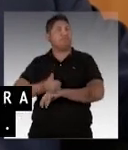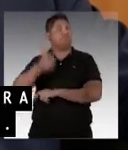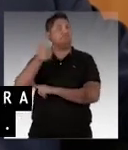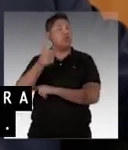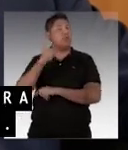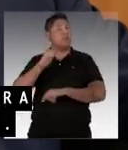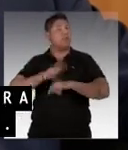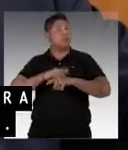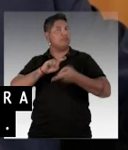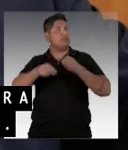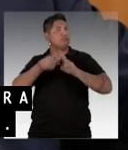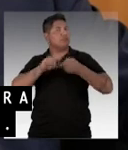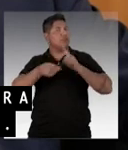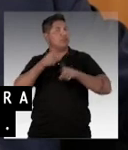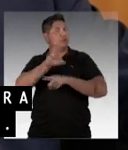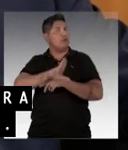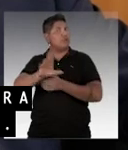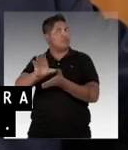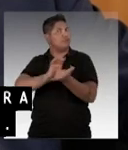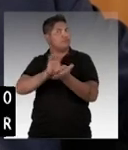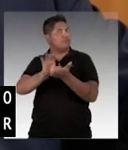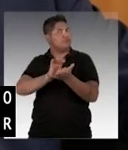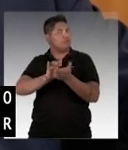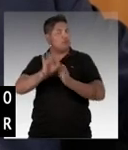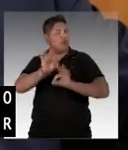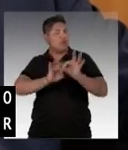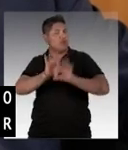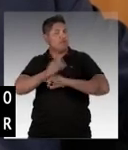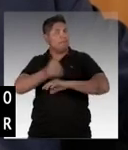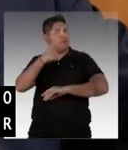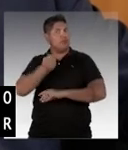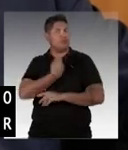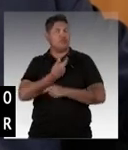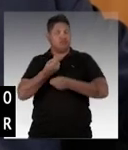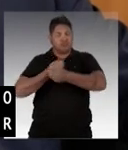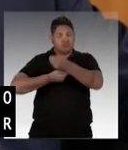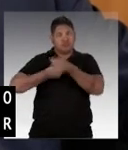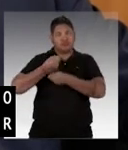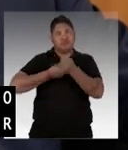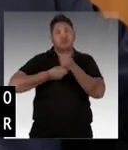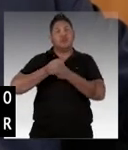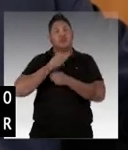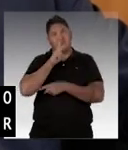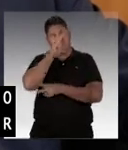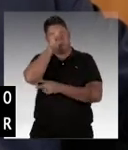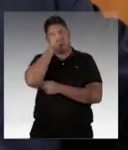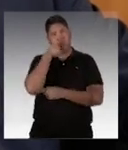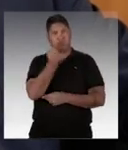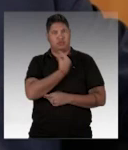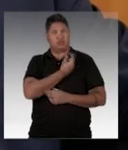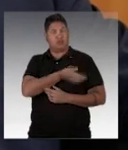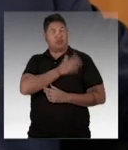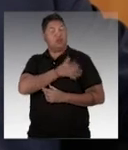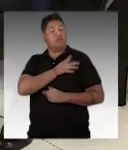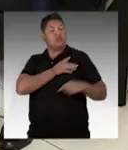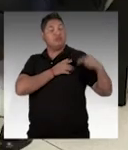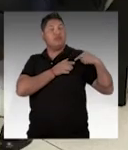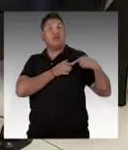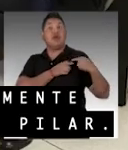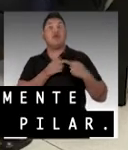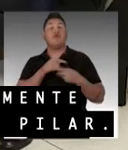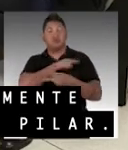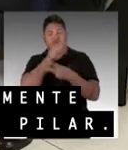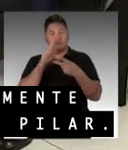mais articulação para a obtenção de recursos, gerir melhor o nosso orçamento para poder fortalecer o nosso coração,